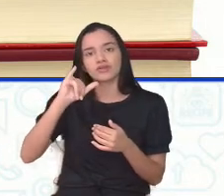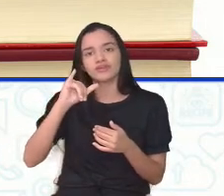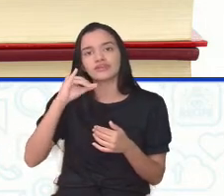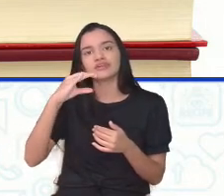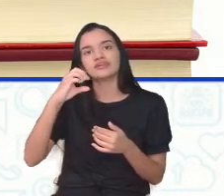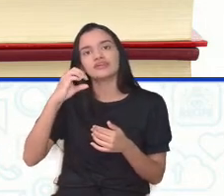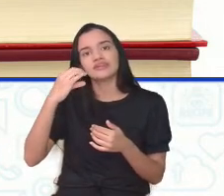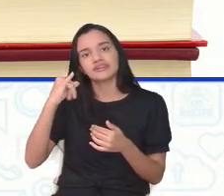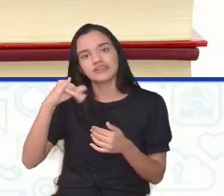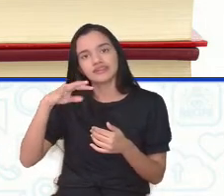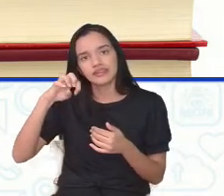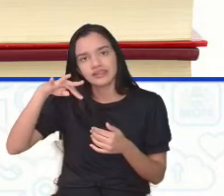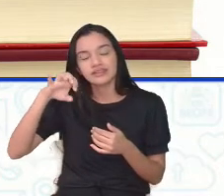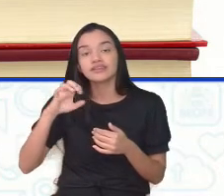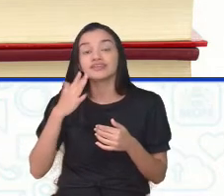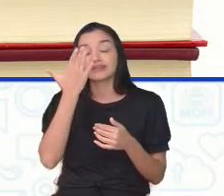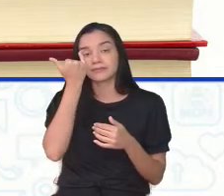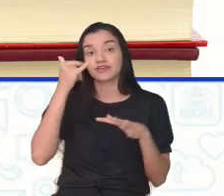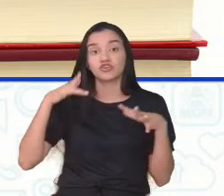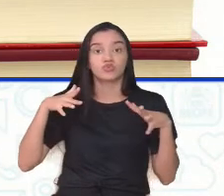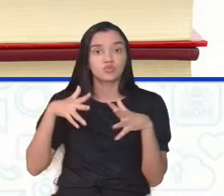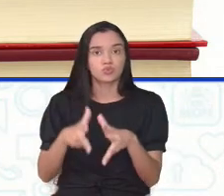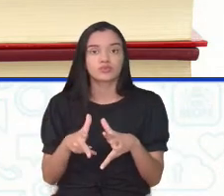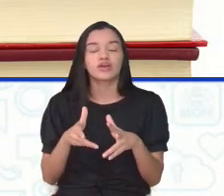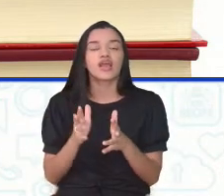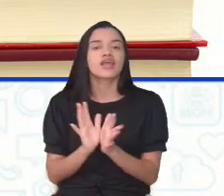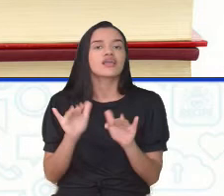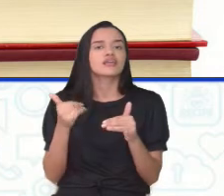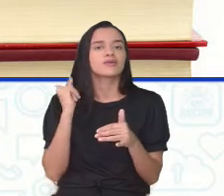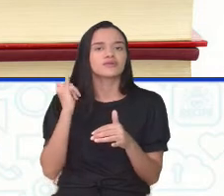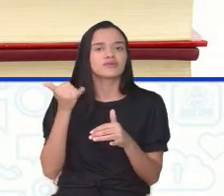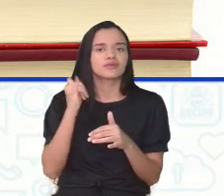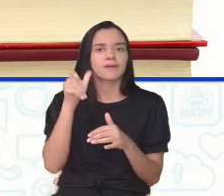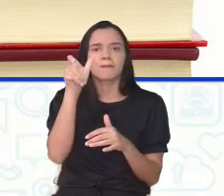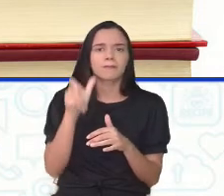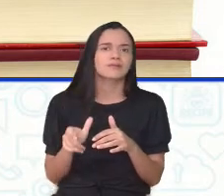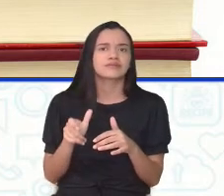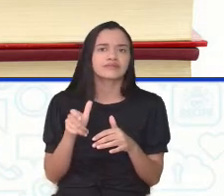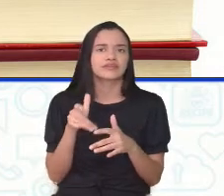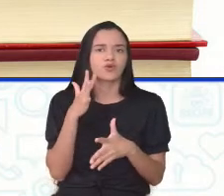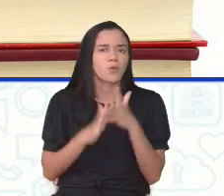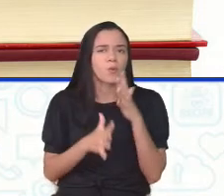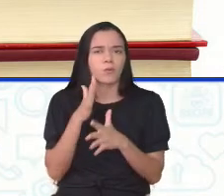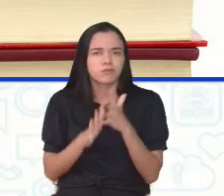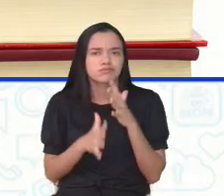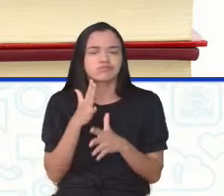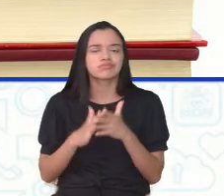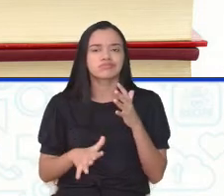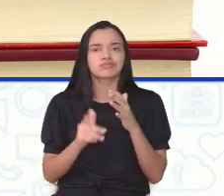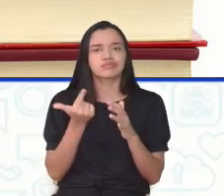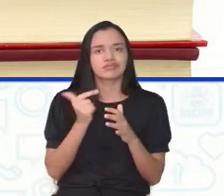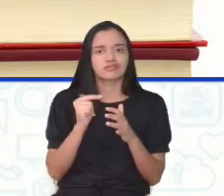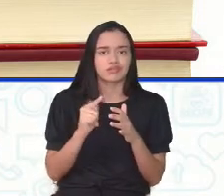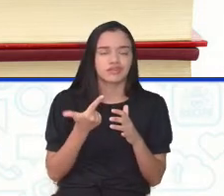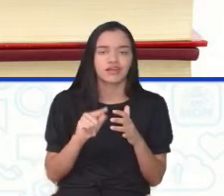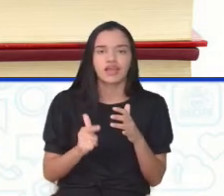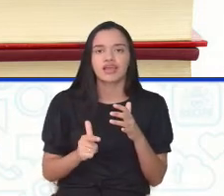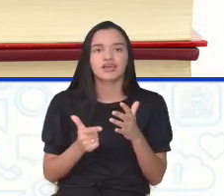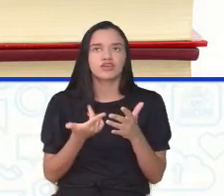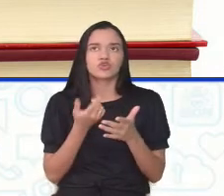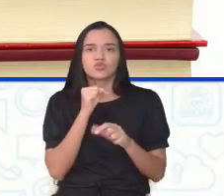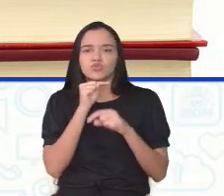de tudo. Então, esse narrador, ele não tem conflitos internos, ele não tem dúvidas